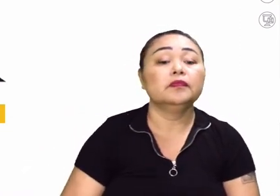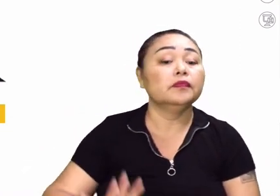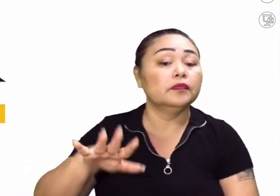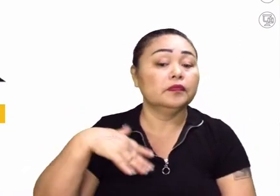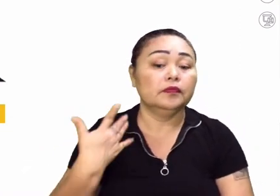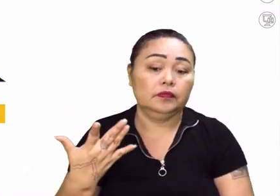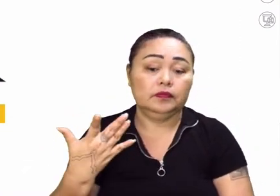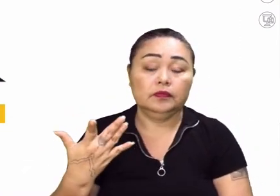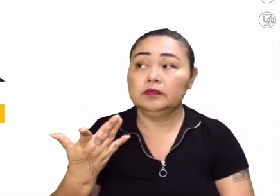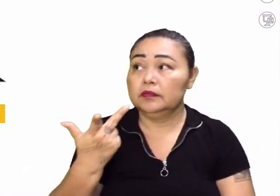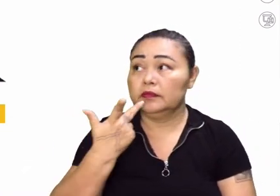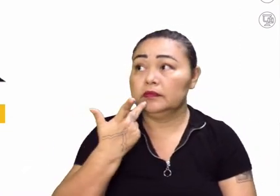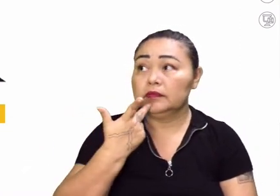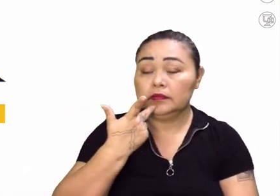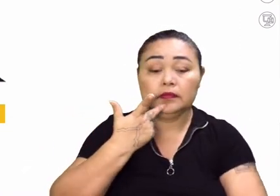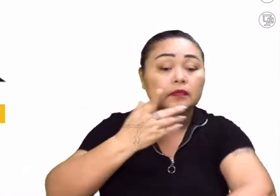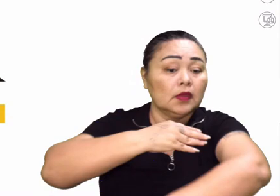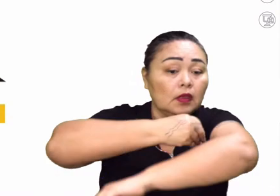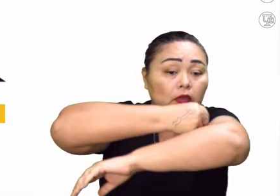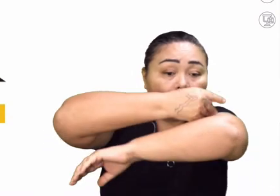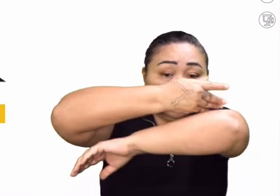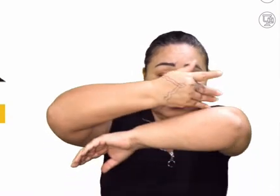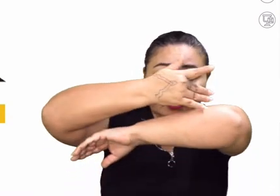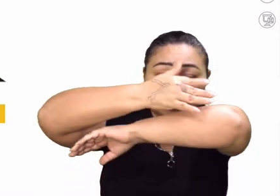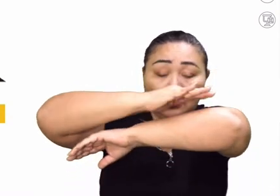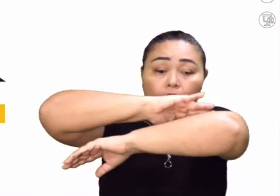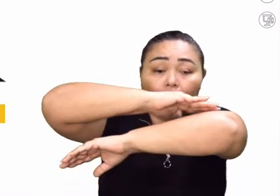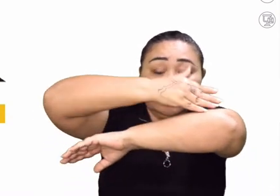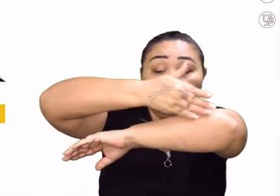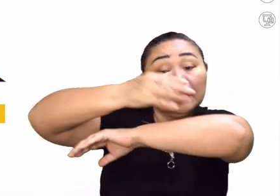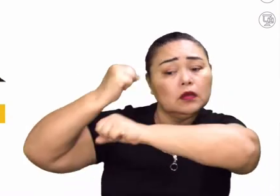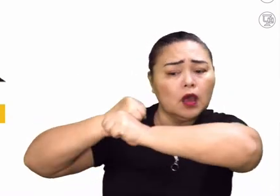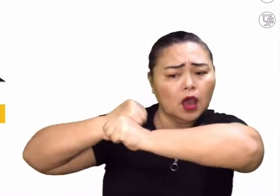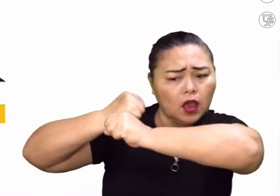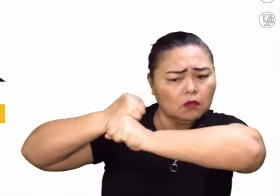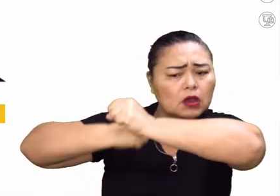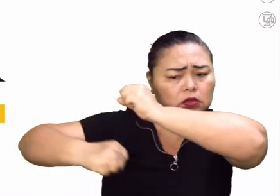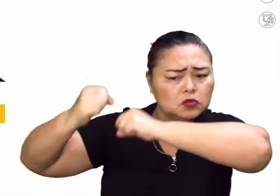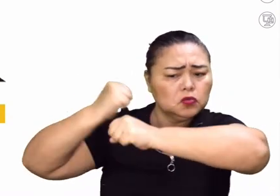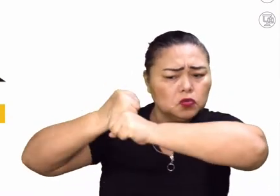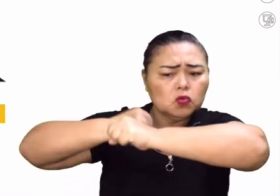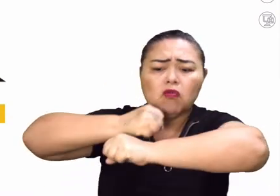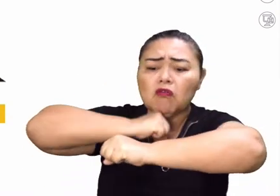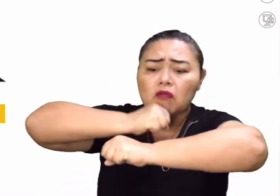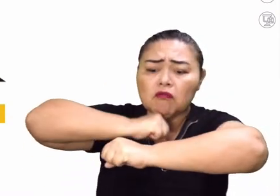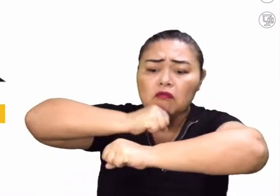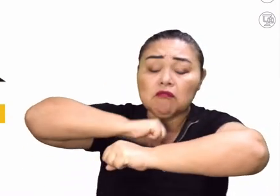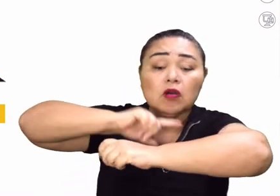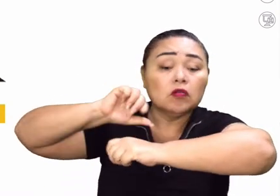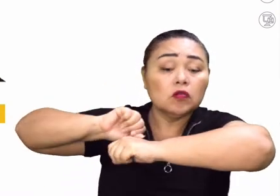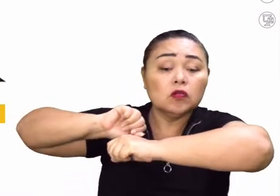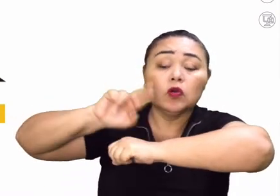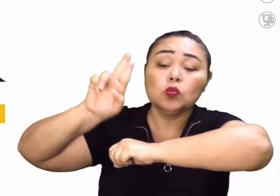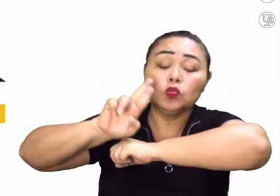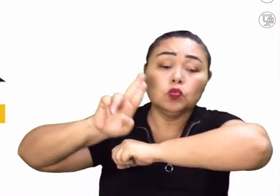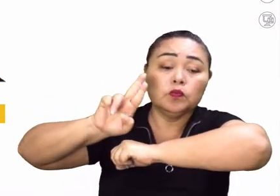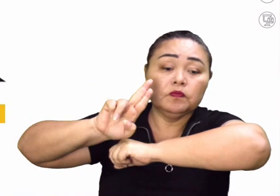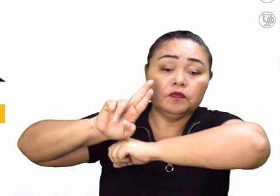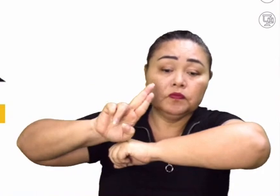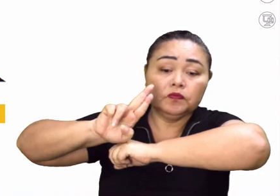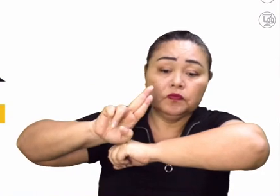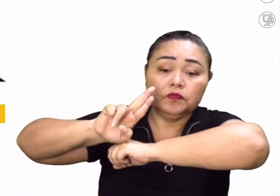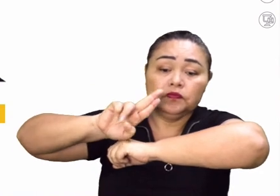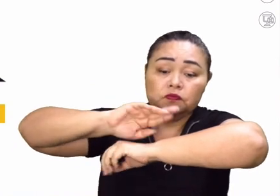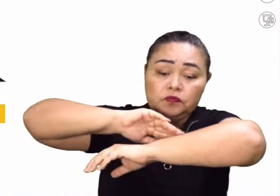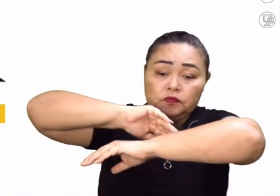e se estão desgastadas para caramba elas são mais antigas exatamente por isso que o nome dessa aqui